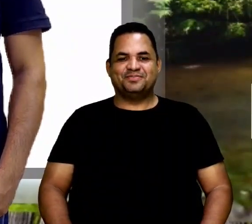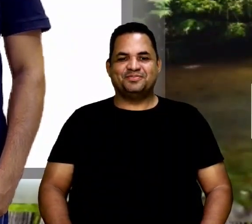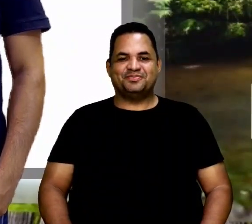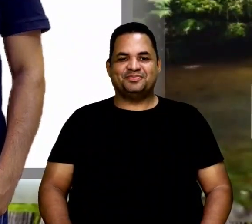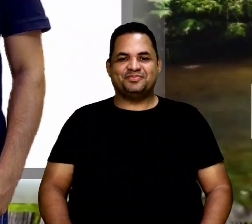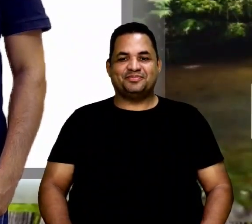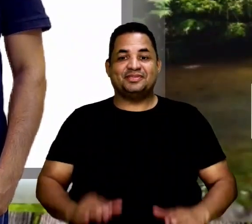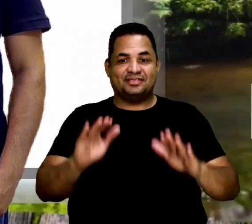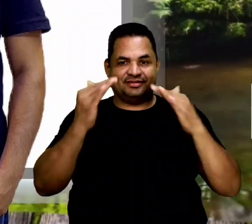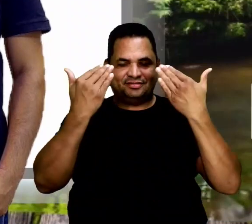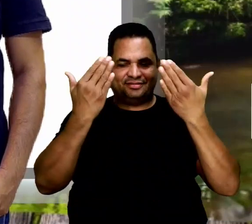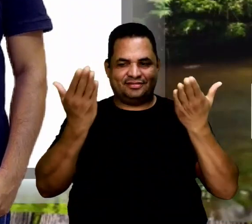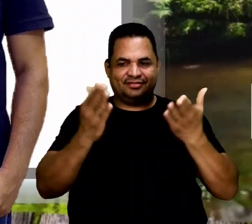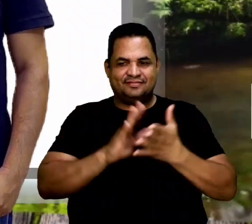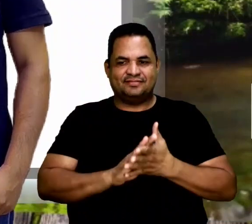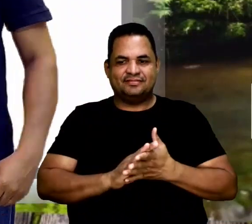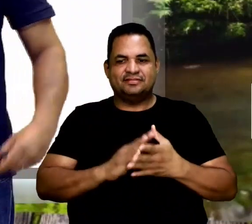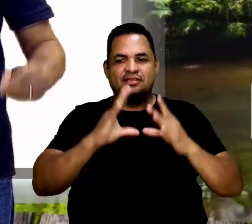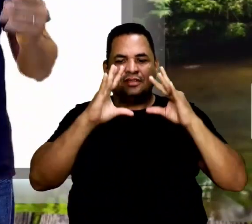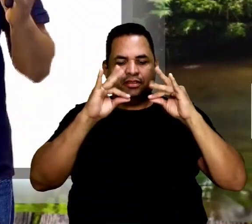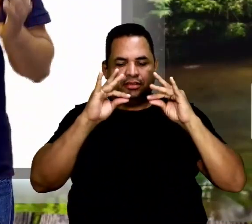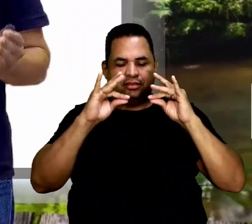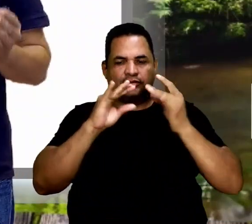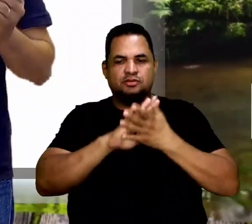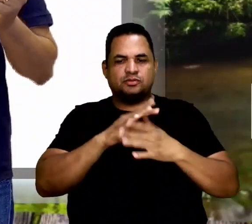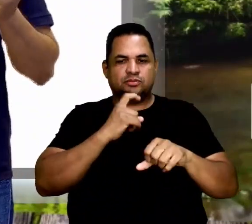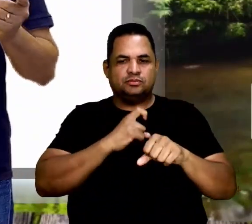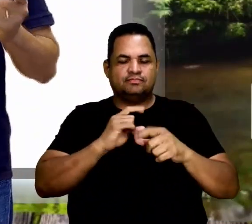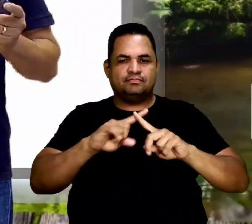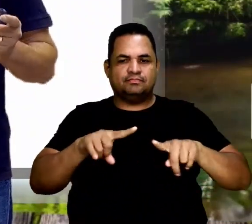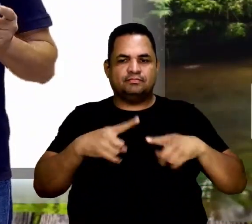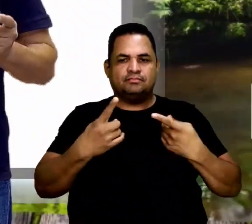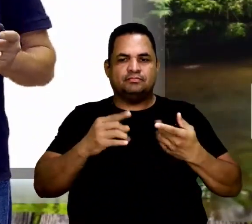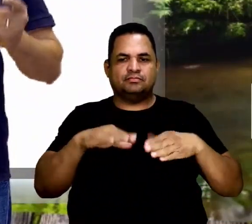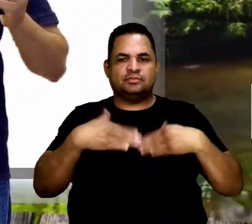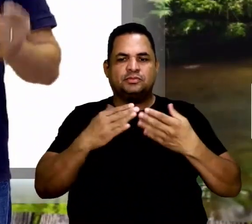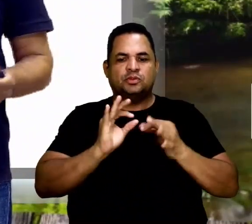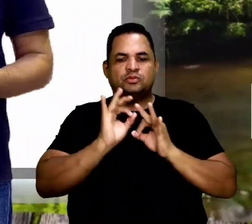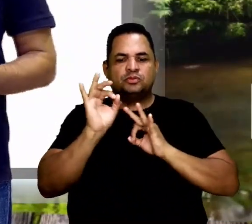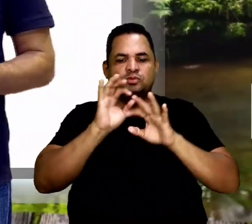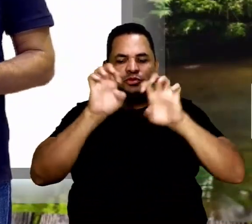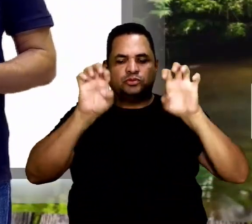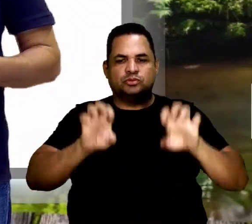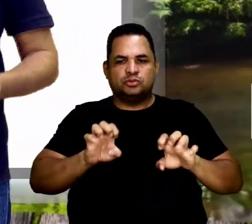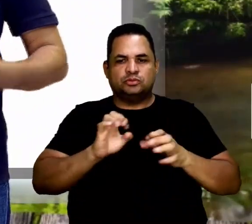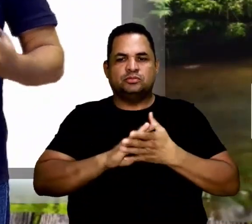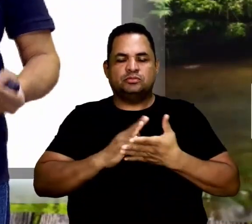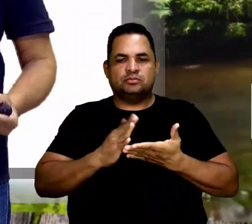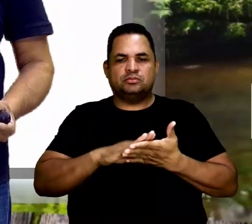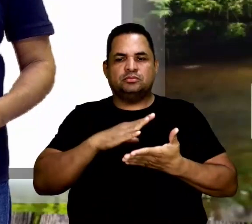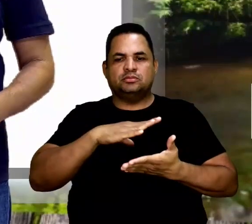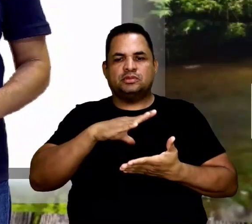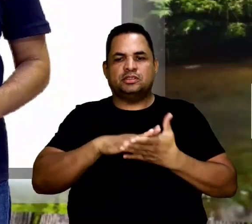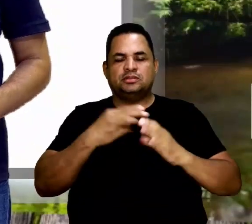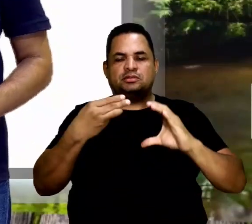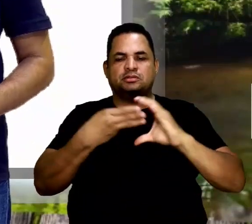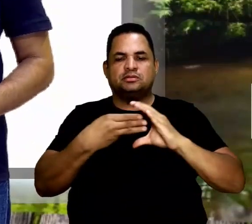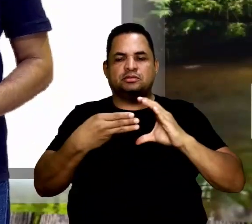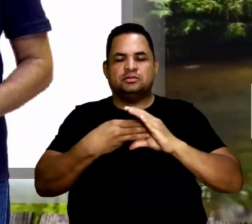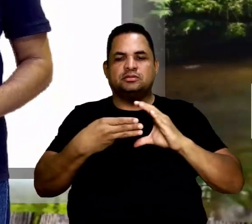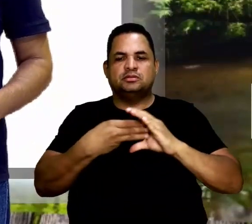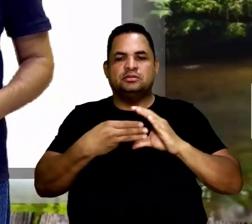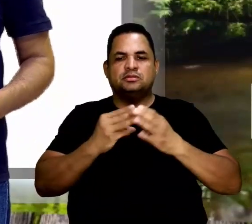liguem nisso aí, tá bom? São líquidos, são rígidos, mas enquanto composição, são compostos por células, então